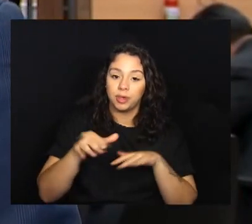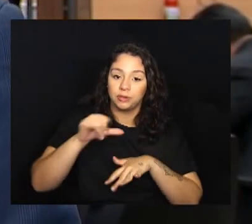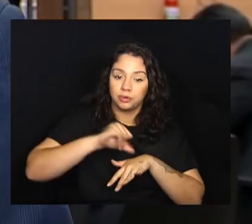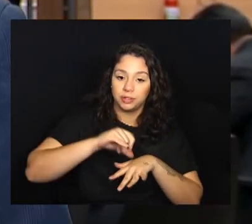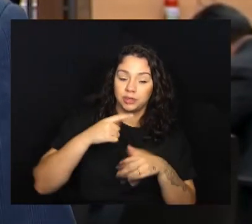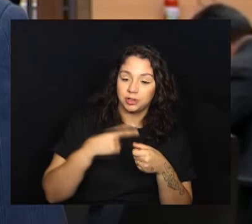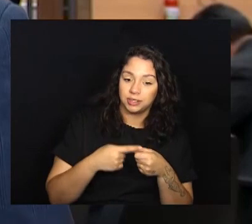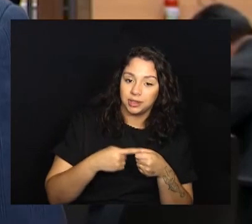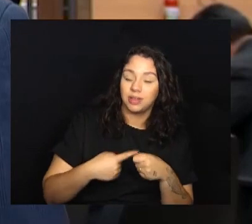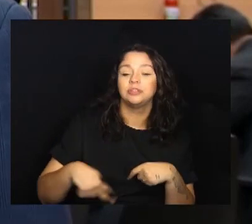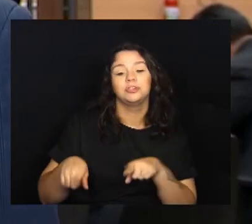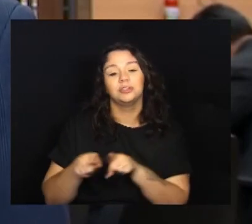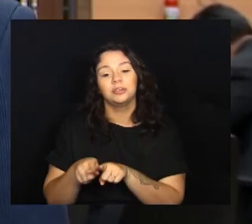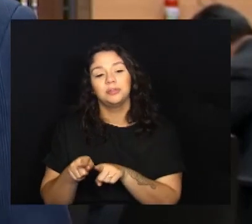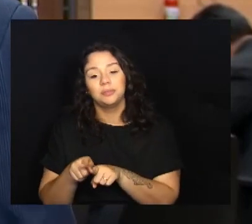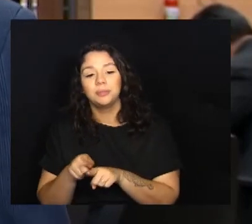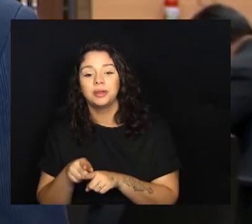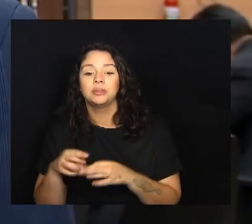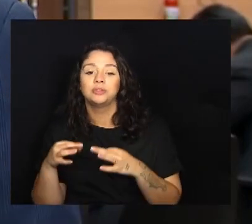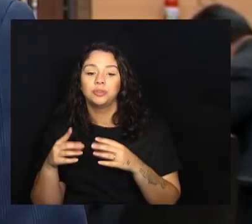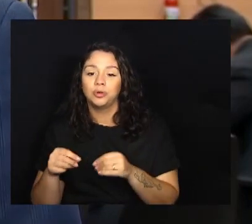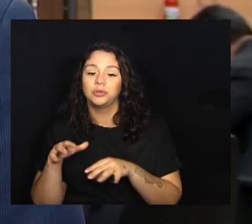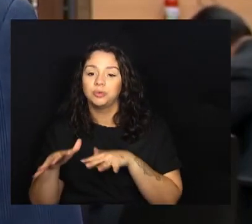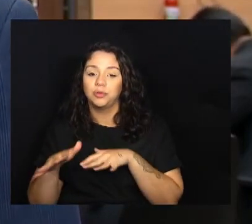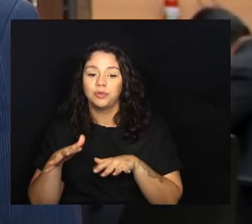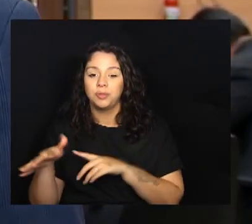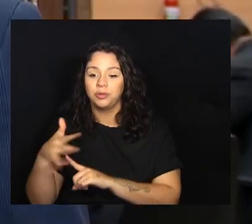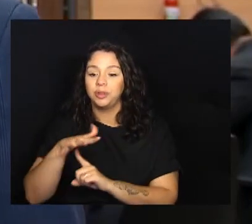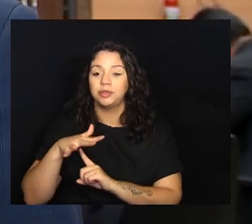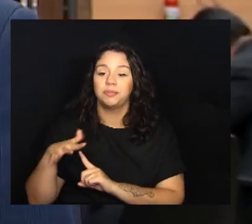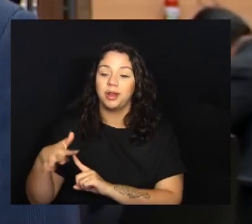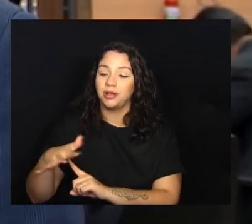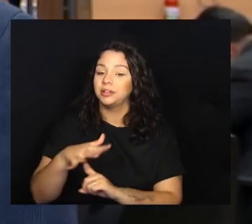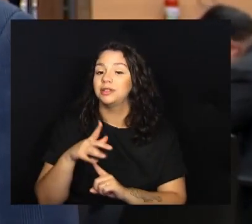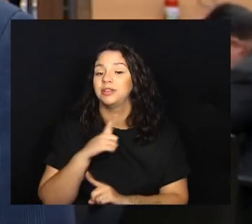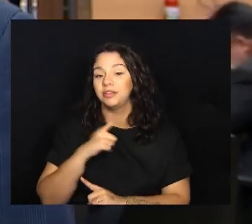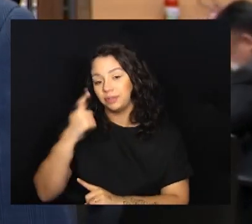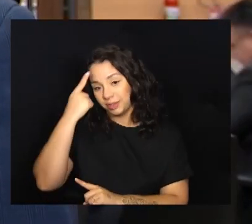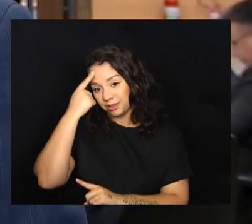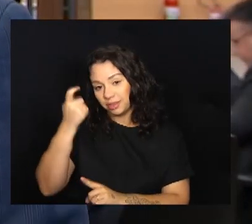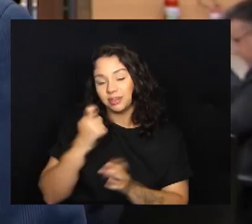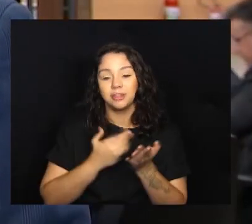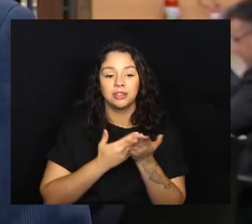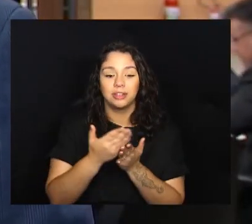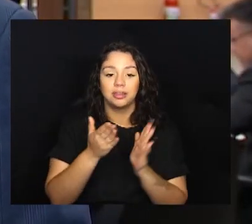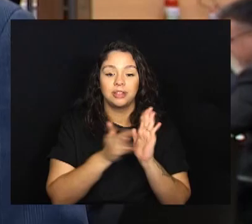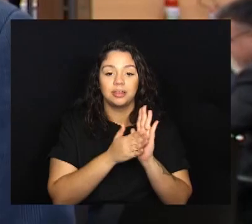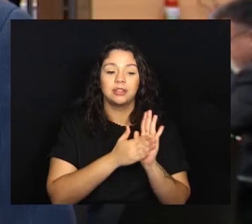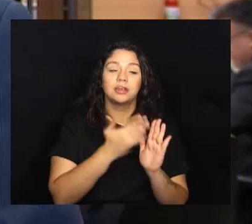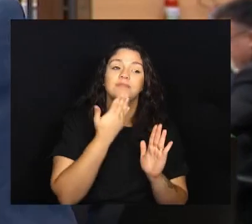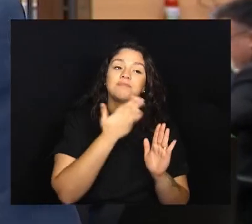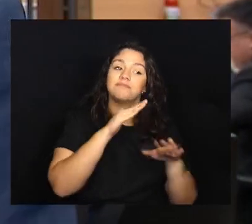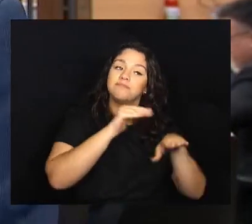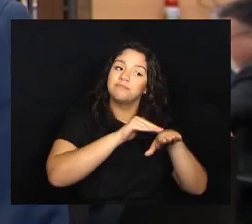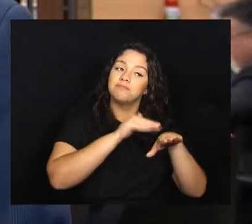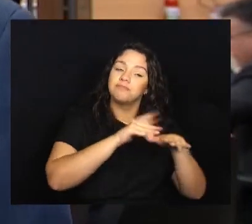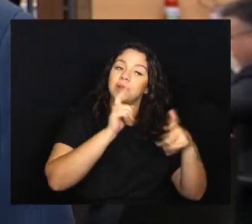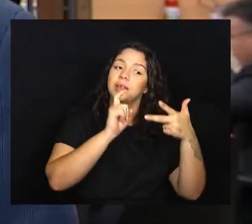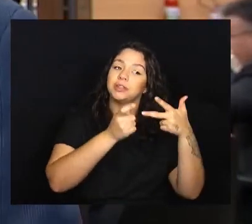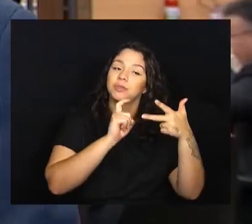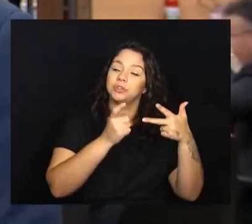cidade e ajuntando também todos os movimentos nas praças, nós tivemos essa iniciativa de cobrar do Poder Executivo